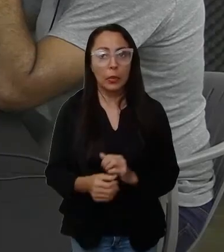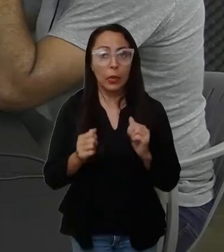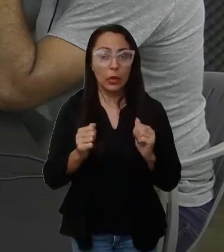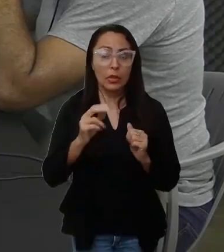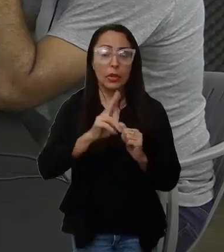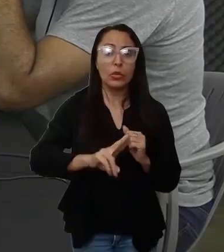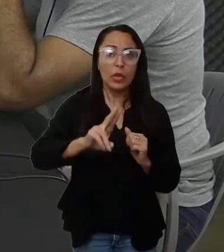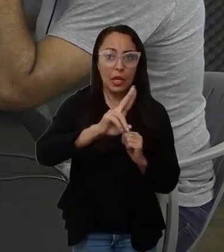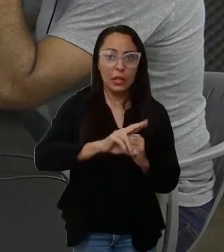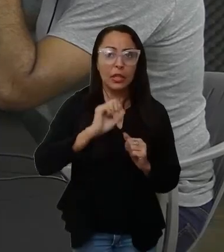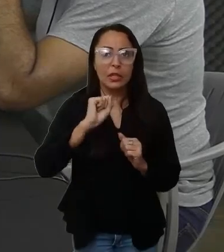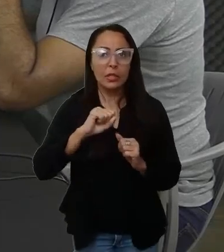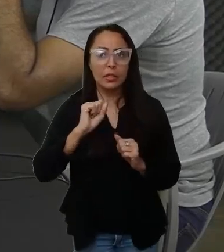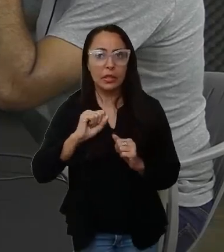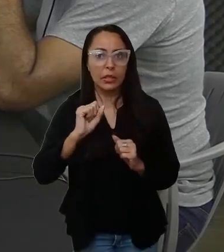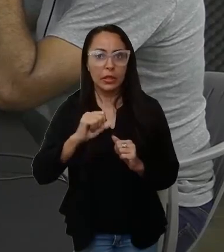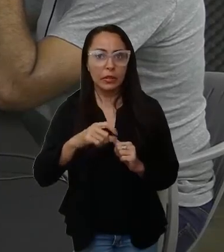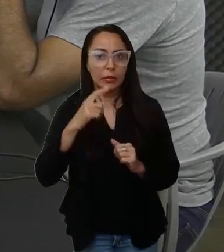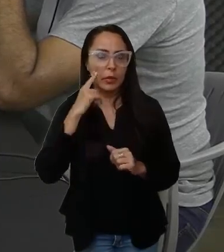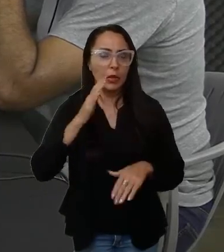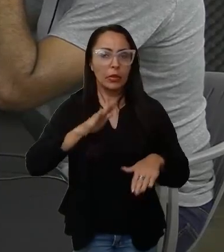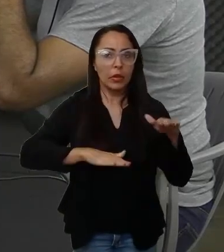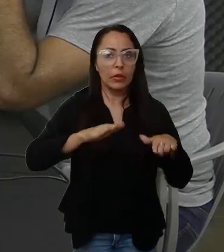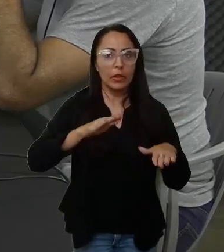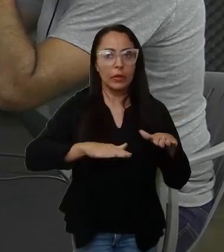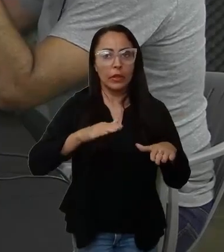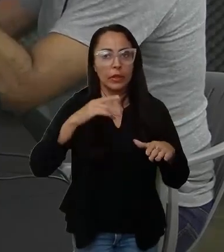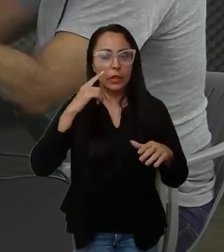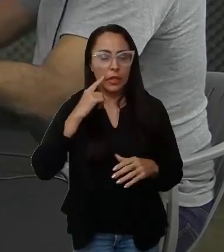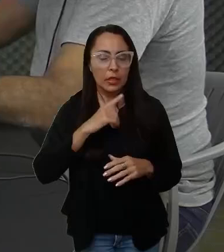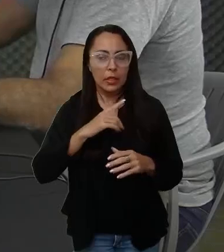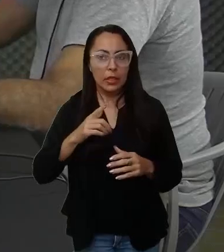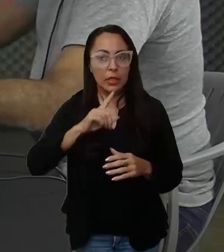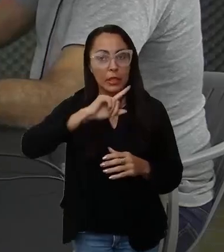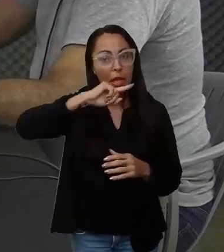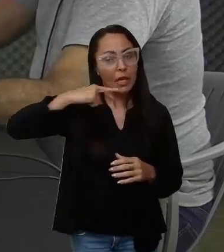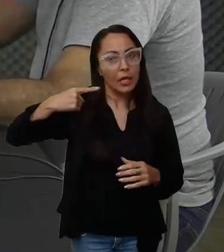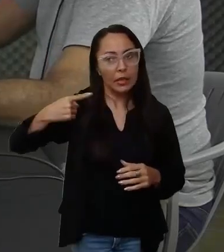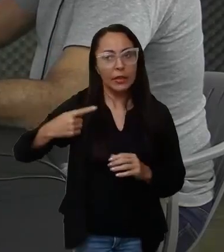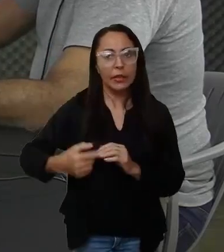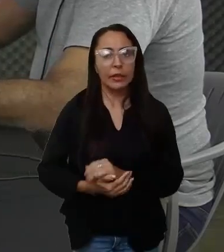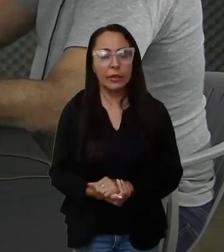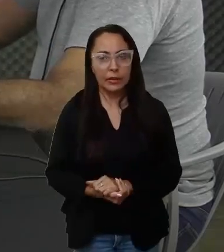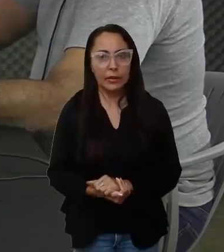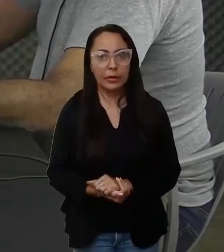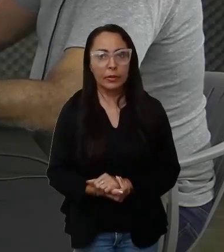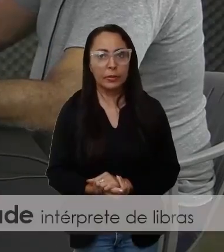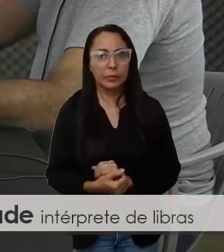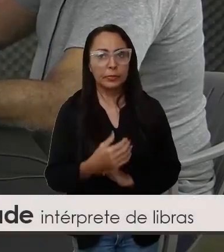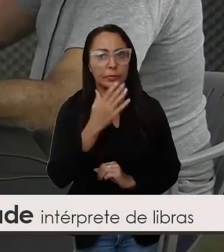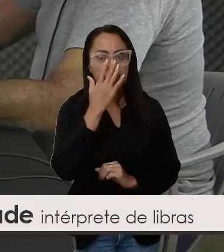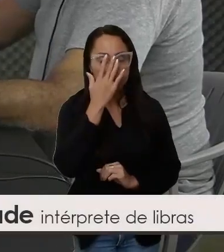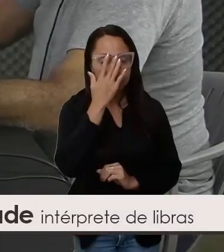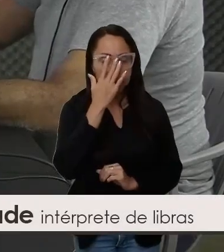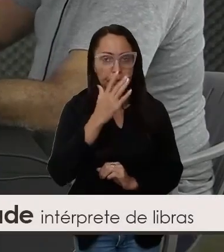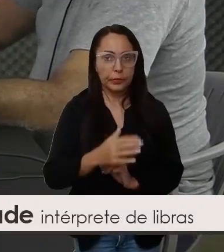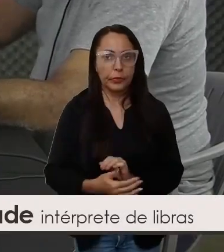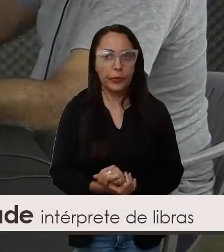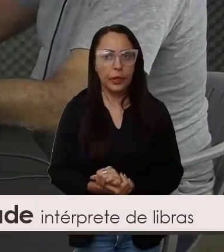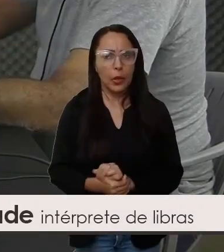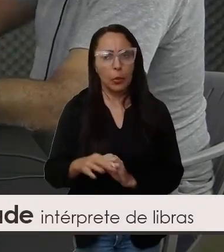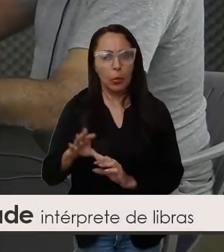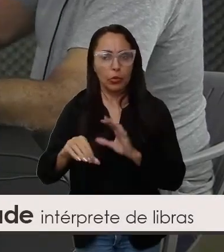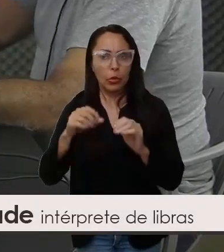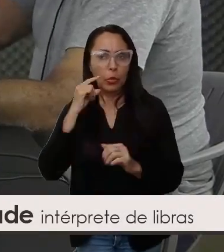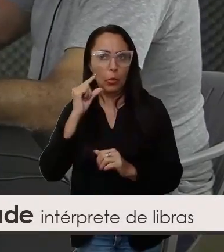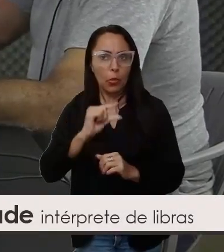mitigada e colocar fontes alternativas de colheita da cana. Uhum. E aí, buscar um pouquinho agora, já que a